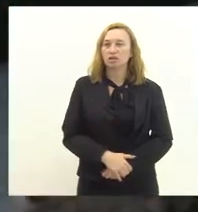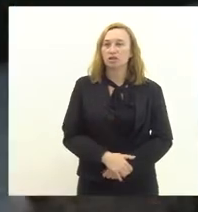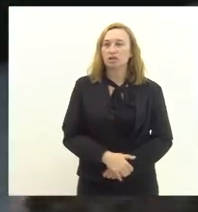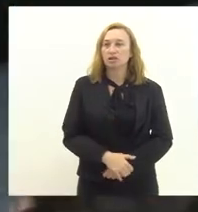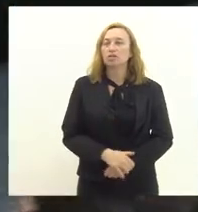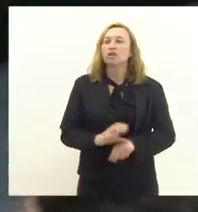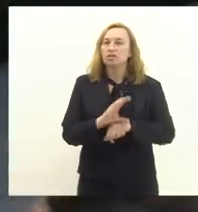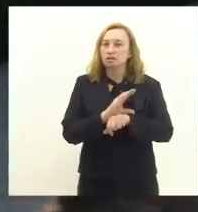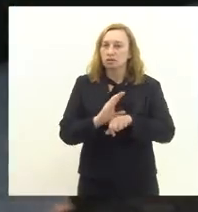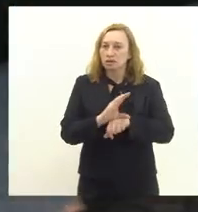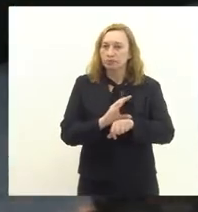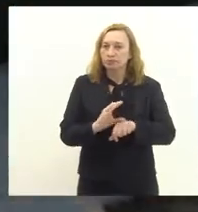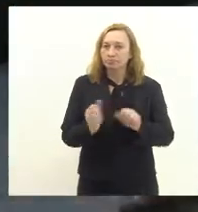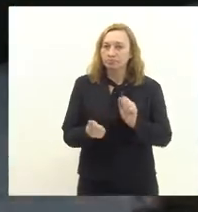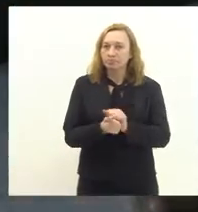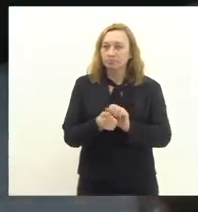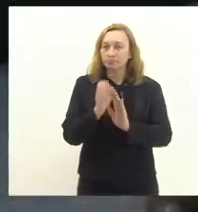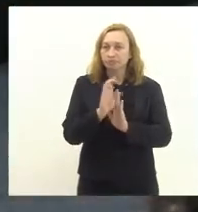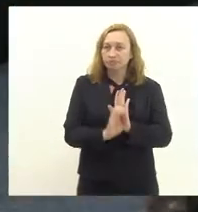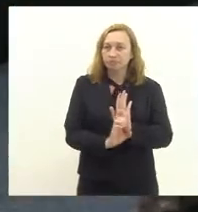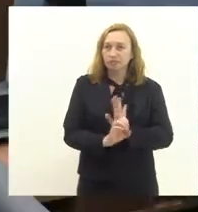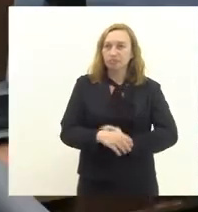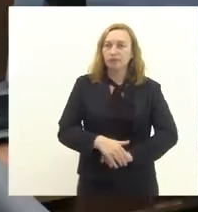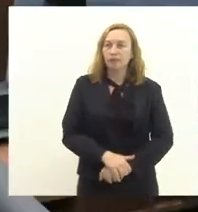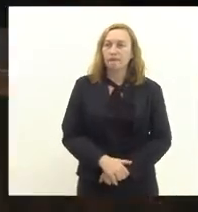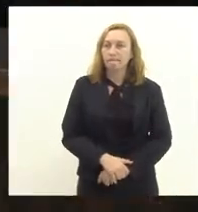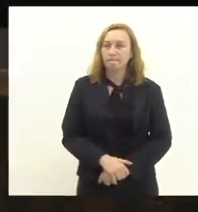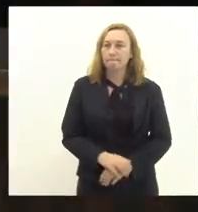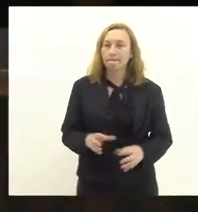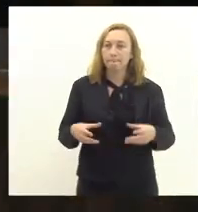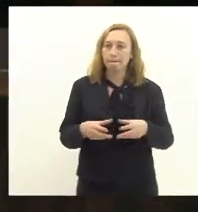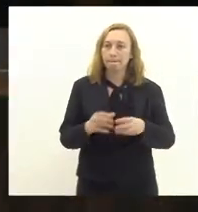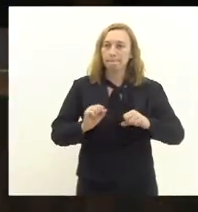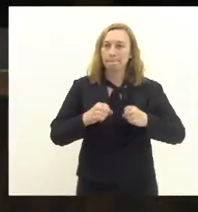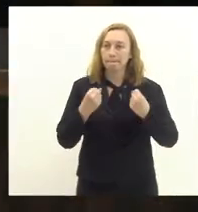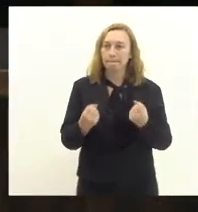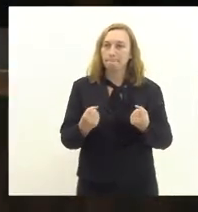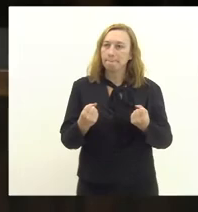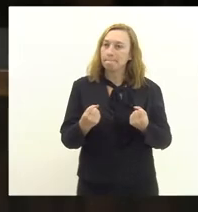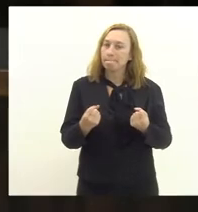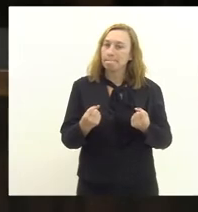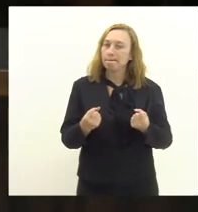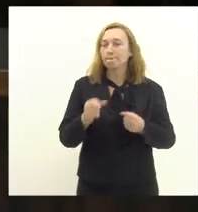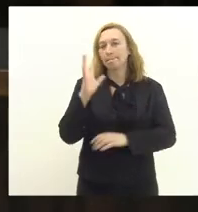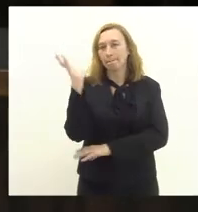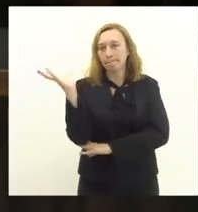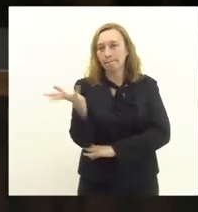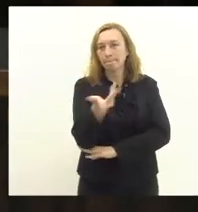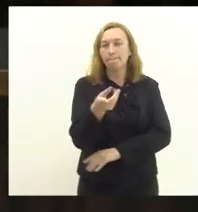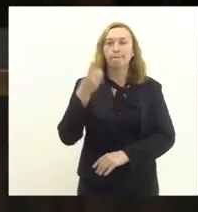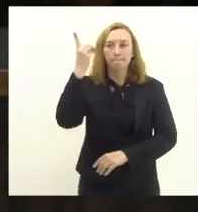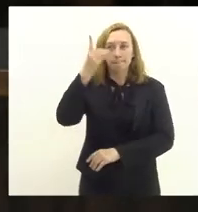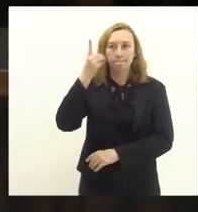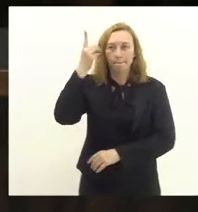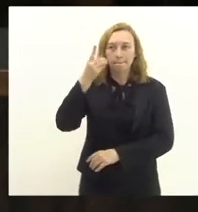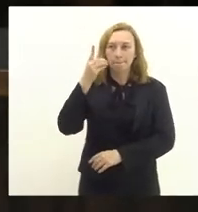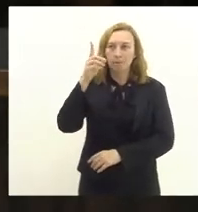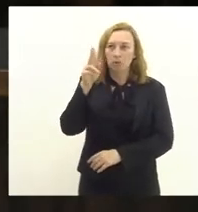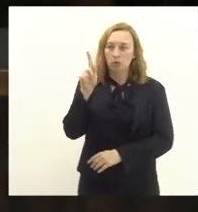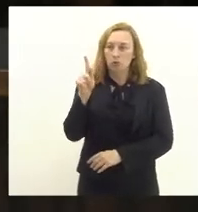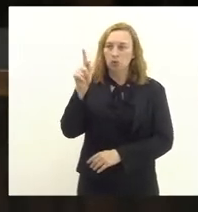Parecer pela constitucionalidade com emenda. Pela Comissão de Defesa do Ambiente, deputado Gustavo